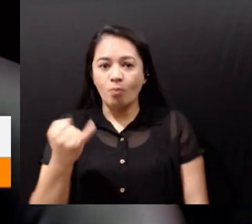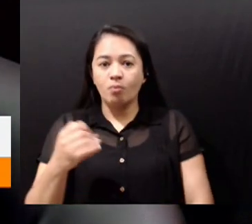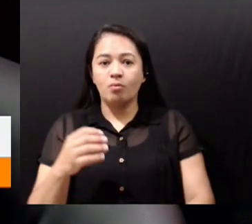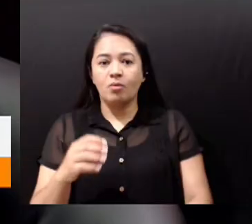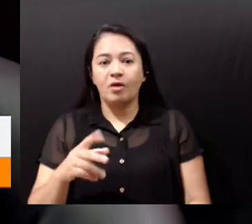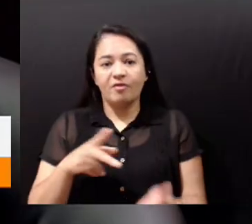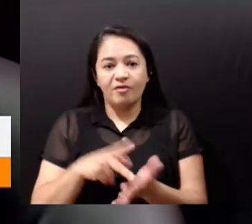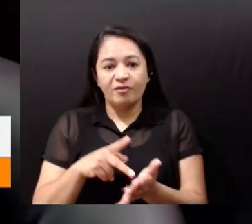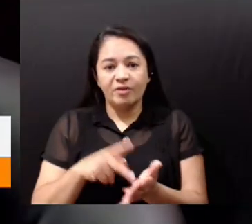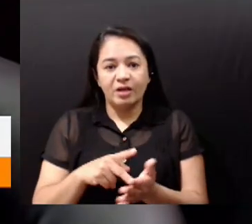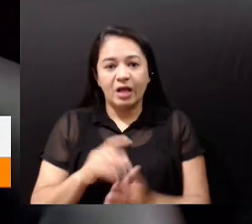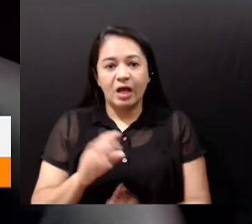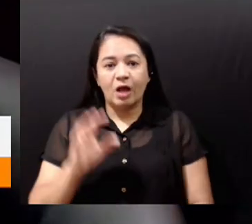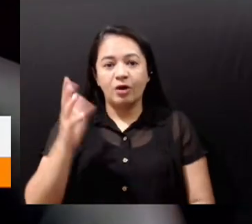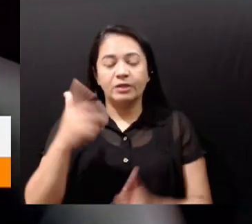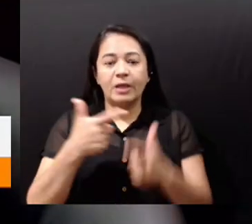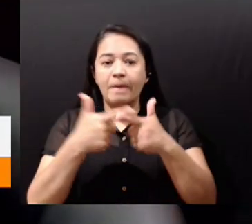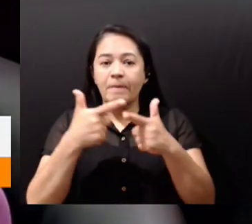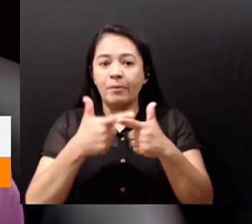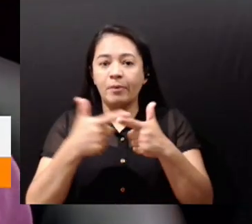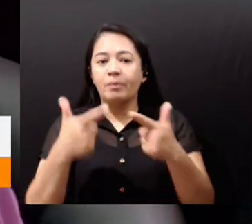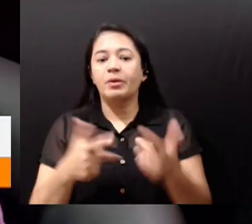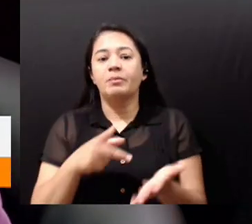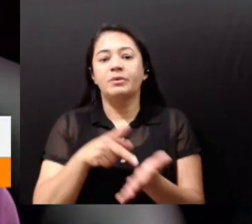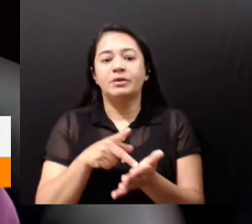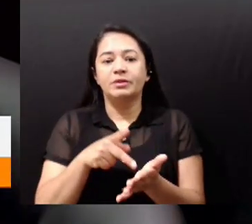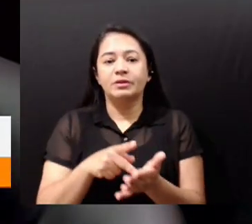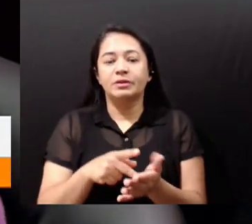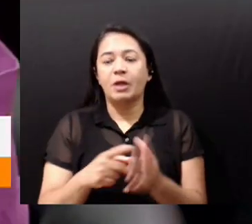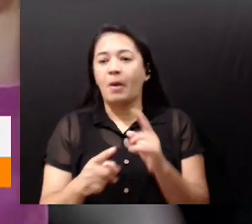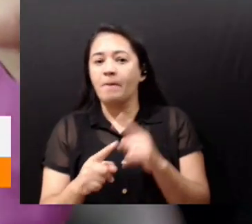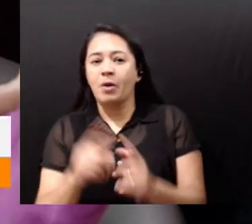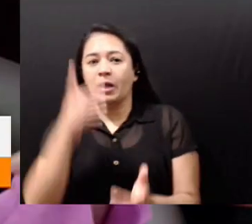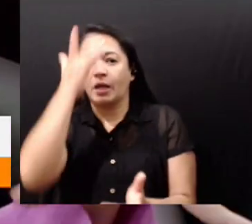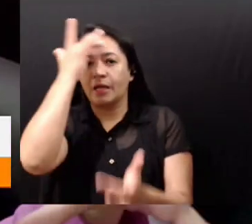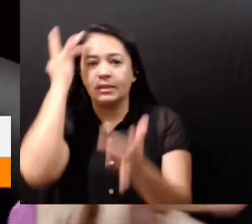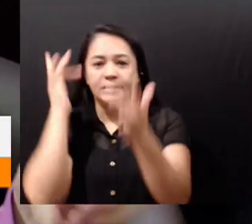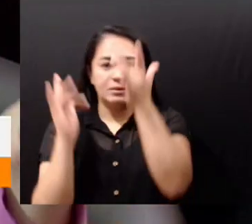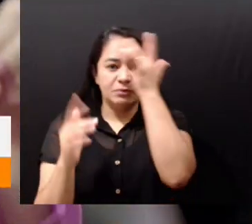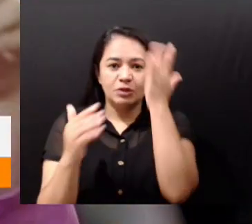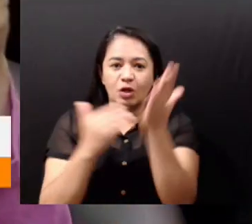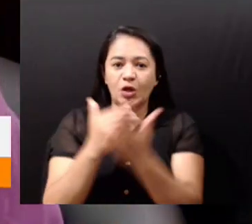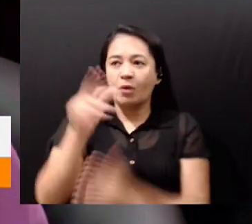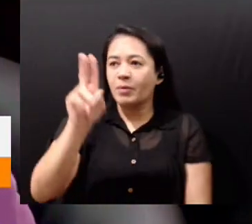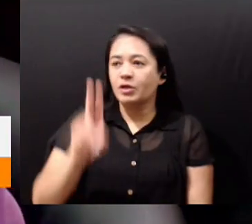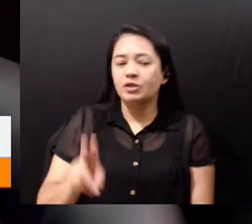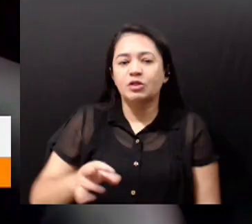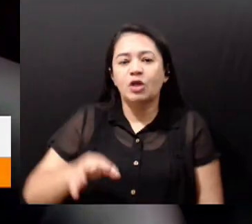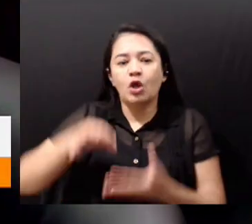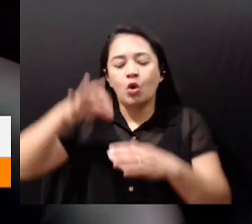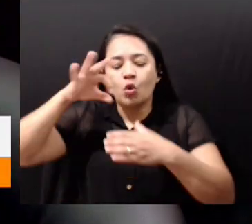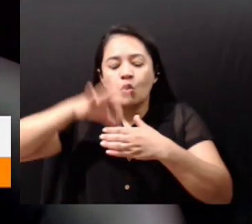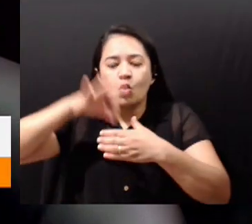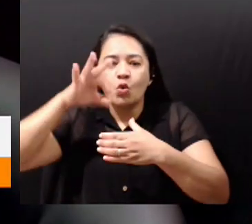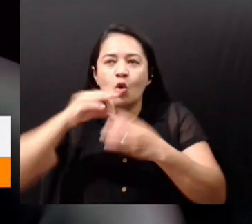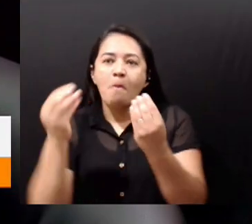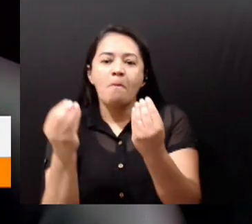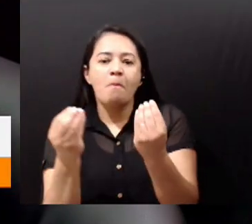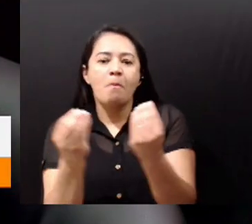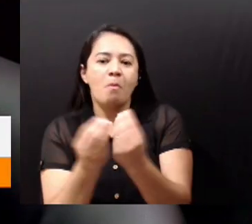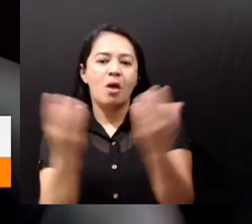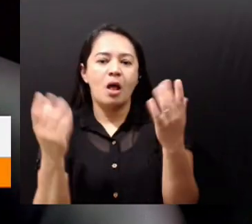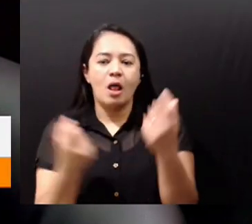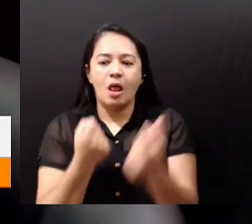sérios problemas, né, para as pessoas, porque as pessoas elas começam a usar aqueles chás milagrosos, algumas substâncias